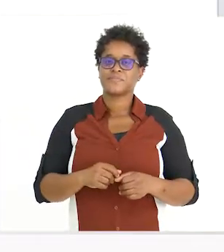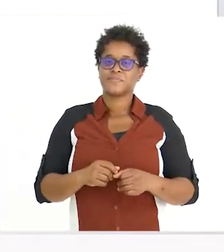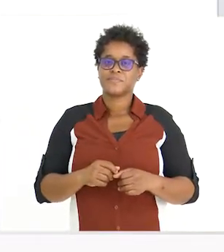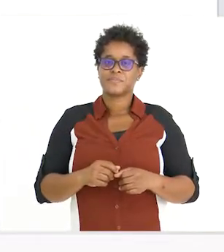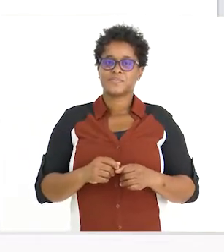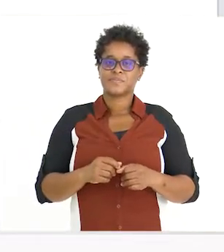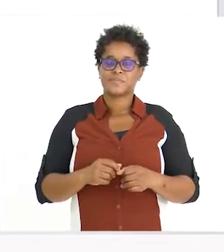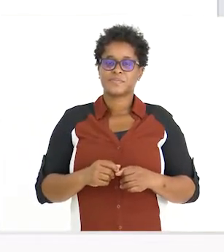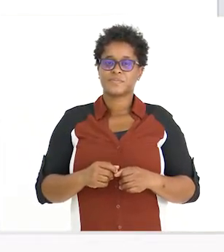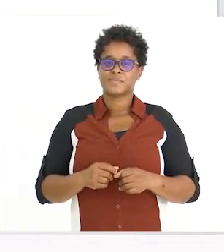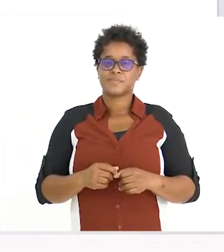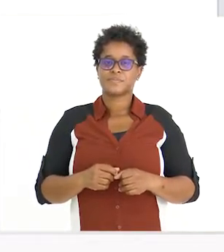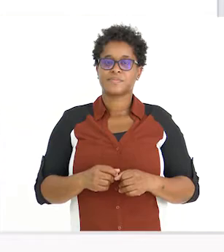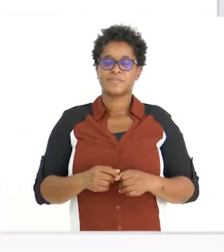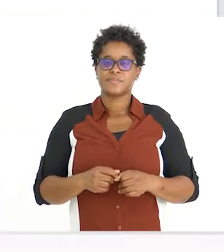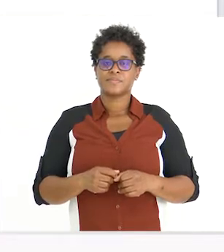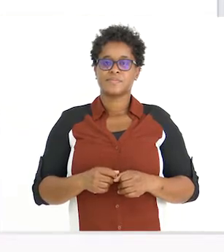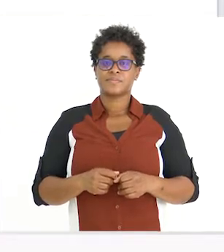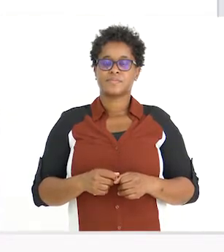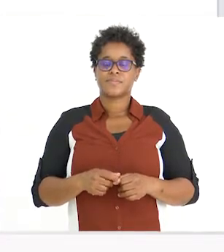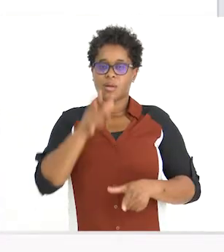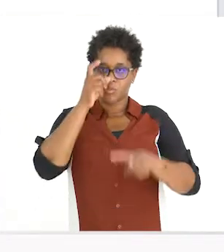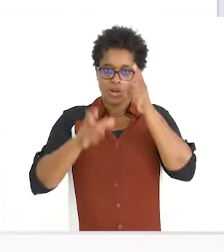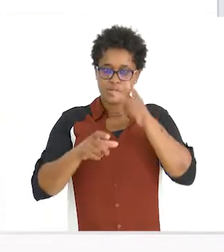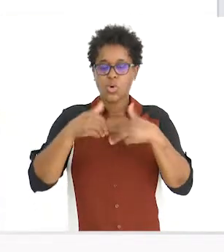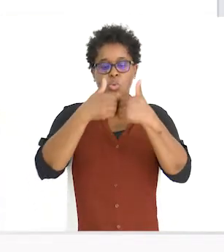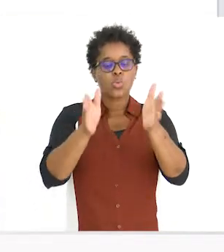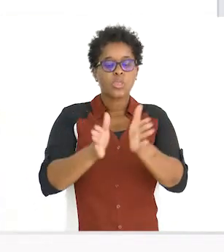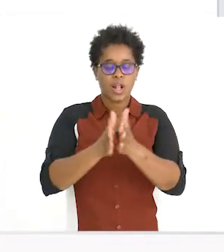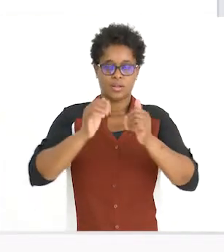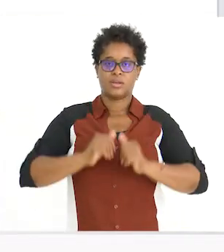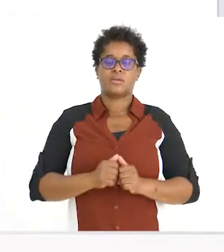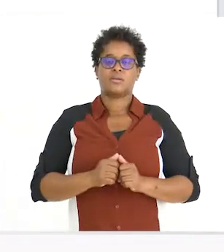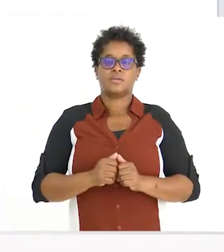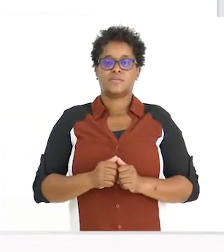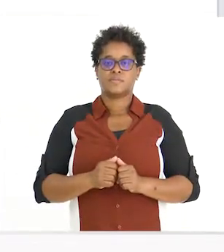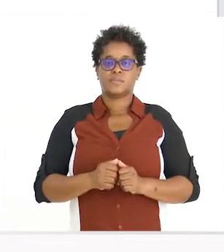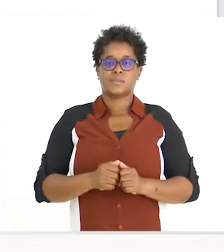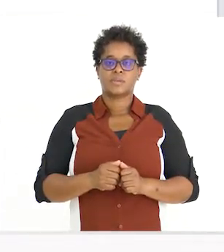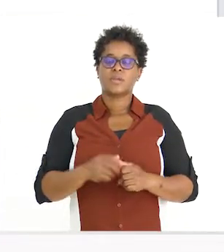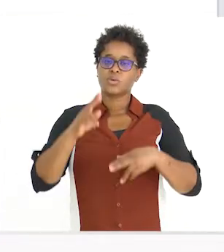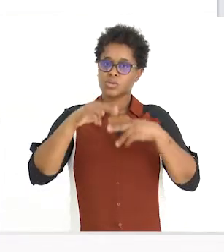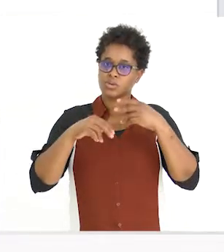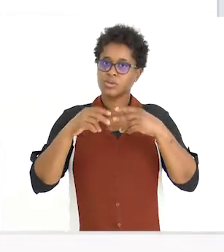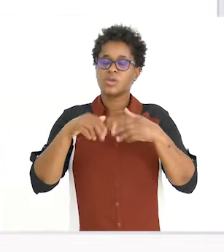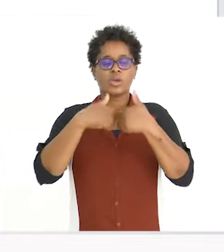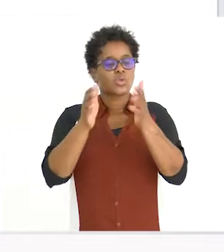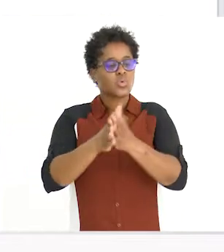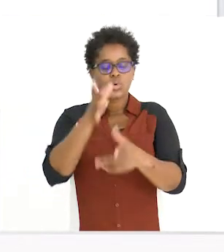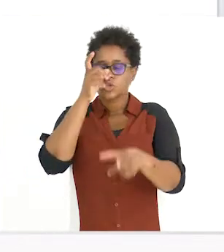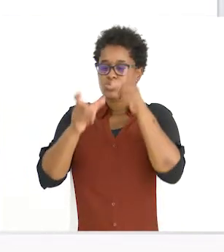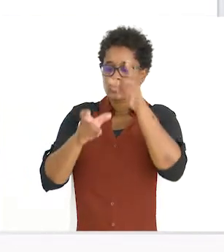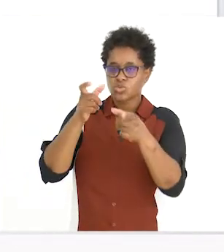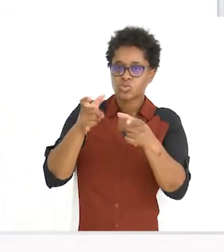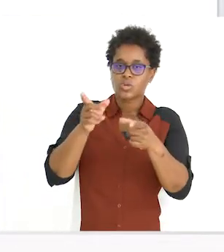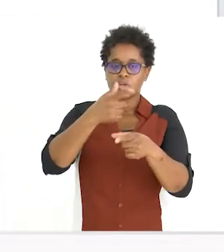A população total. que são todos os habitantes, nós